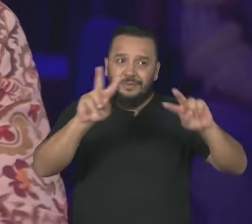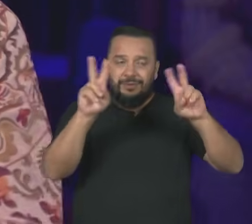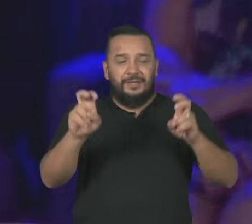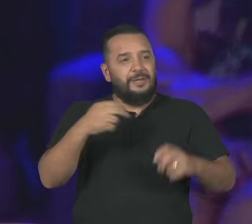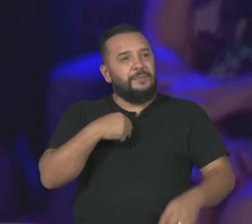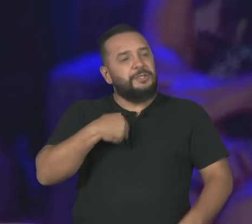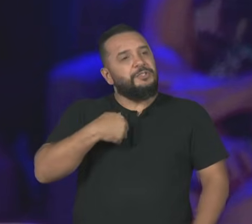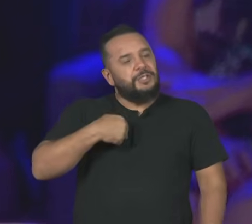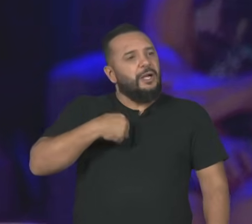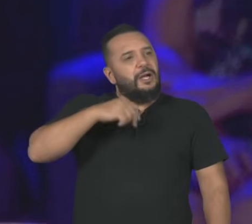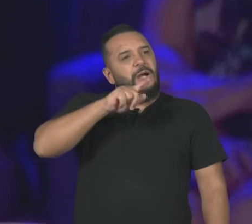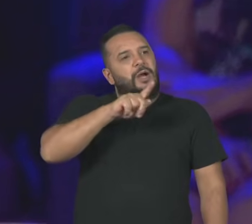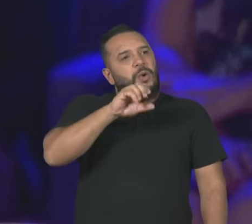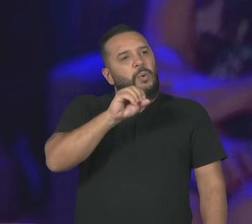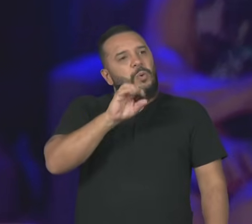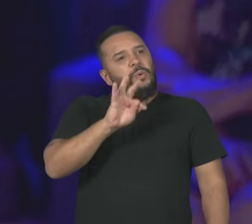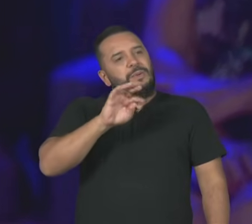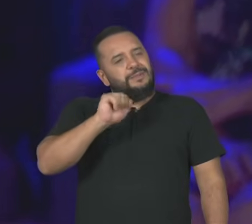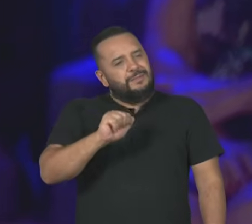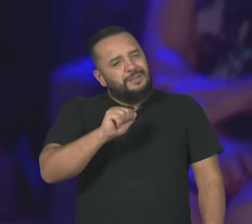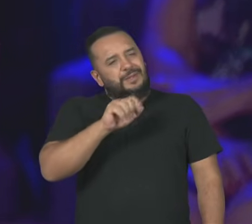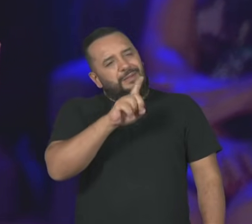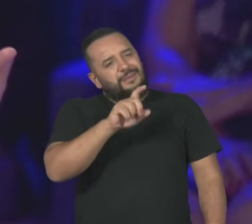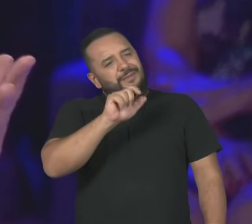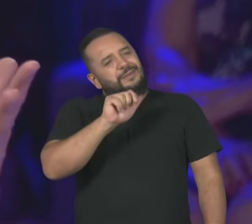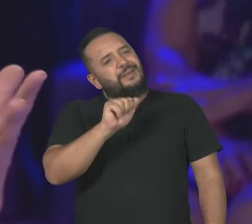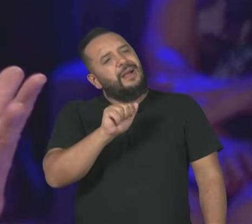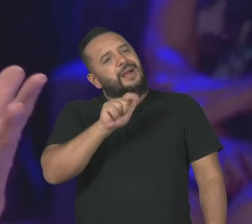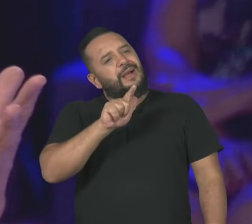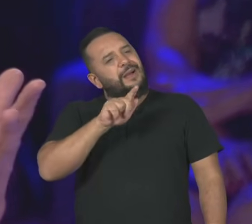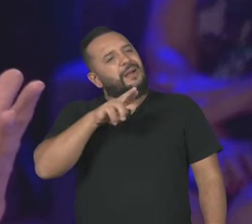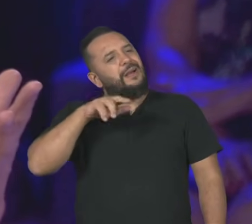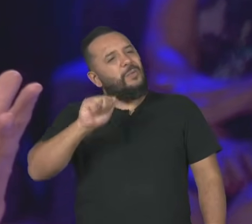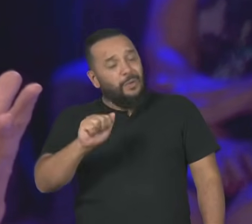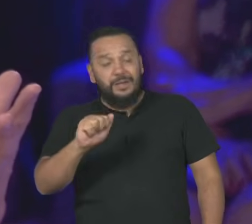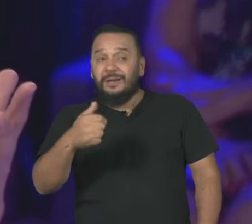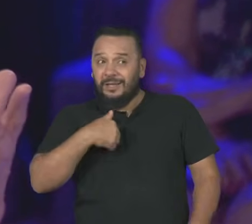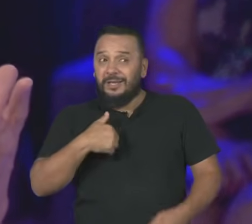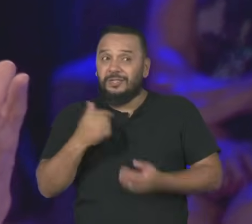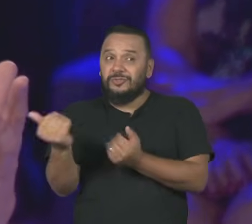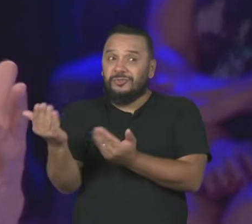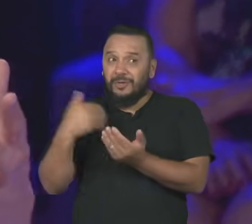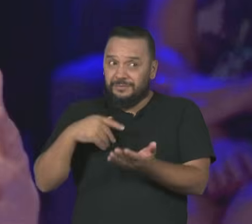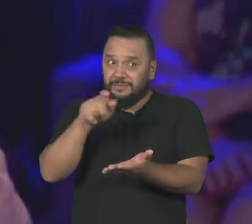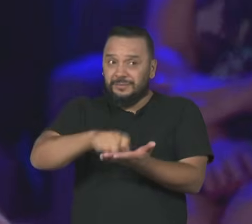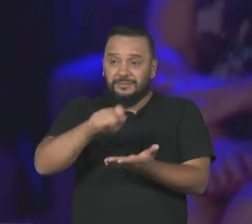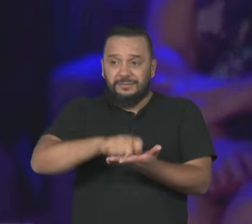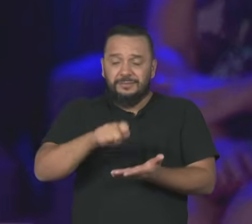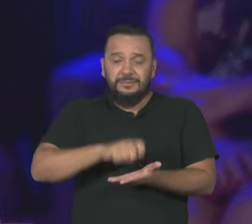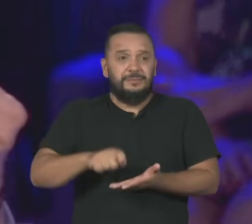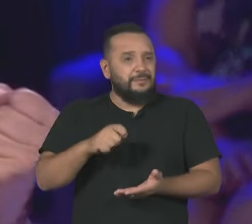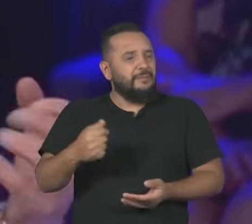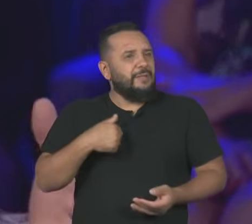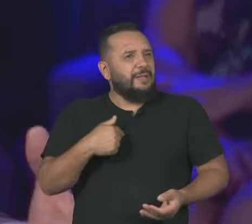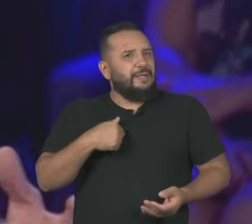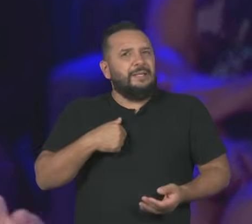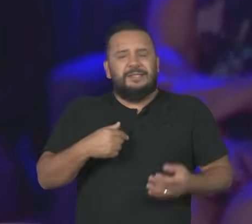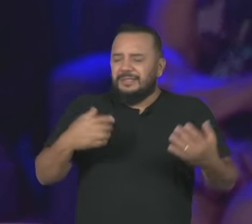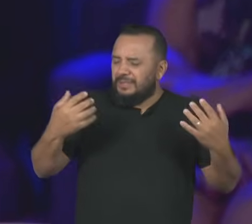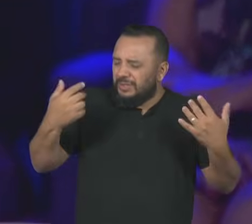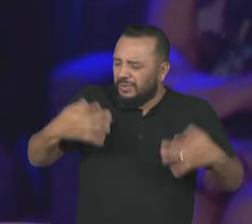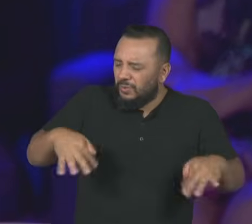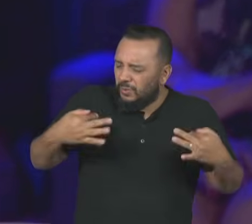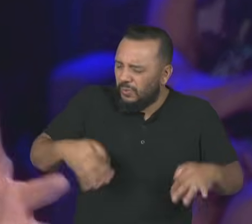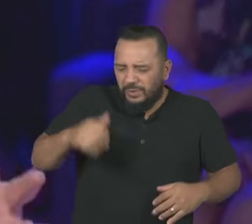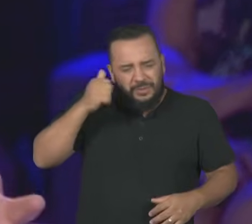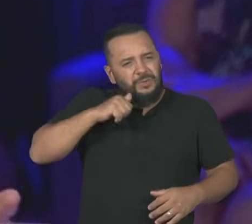lindamente. Lindamente. Como é que, porque ele era jovenzinho quando ele escreveu aquele texto, né? Era. E a dor daquela mulher, e